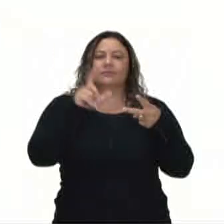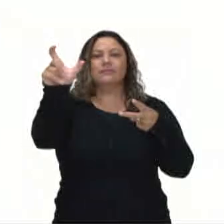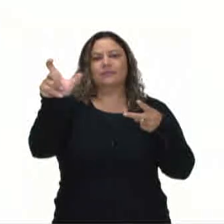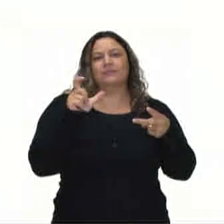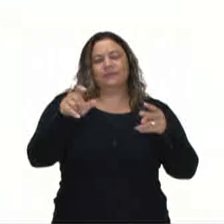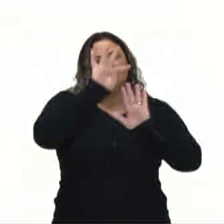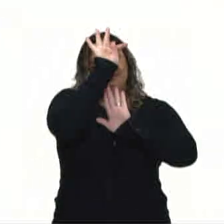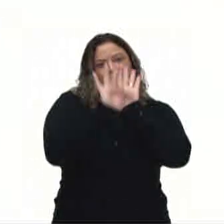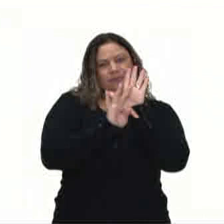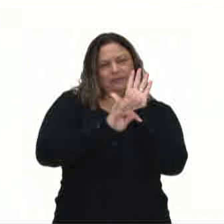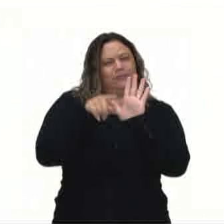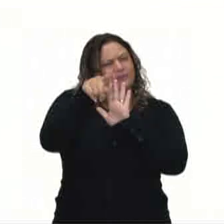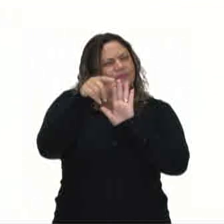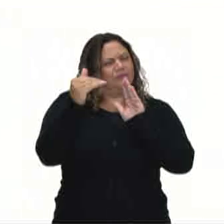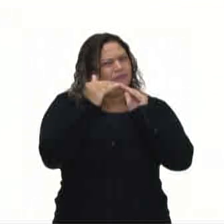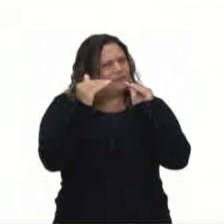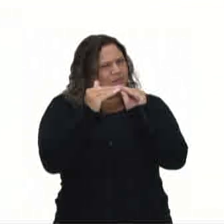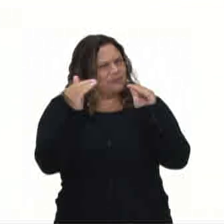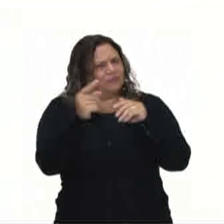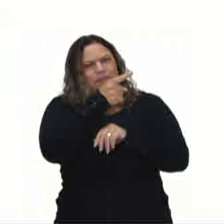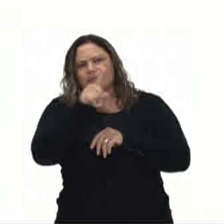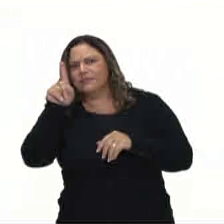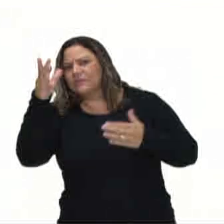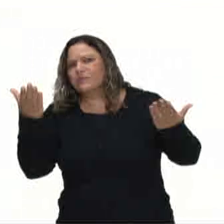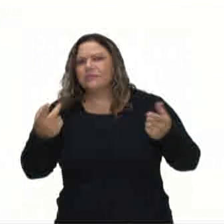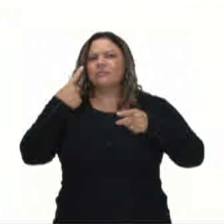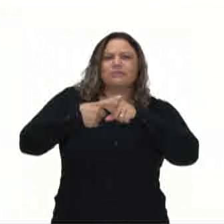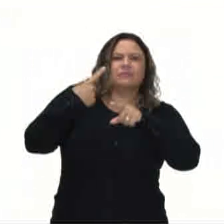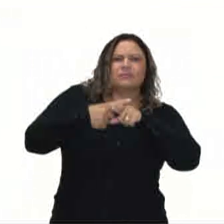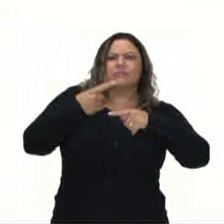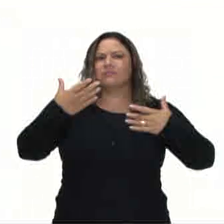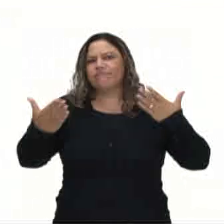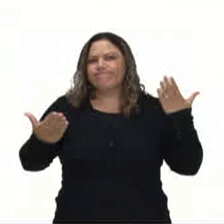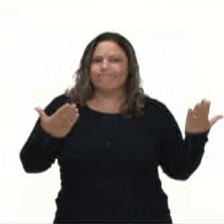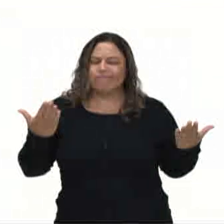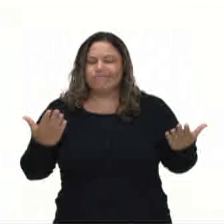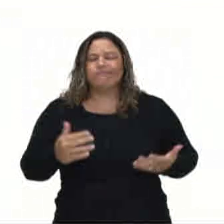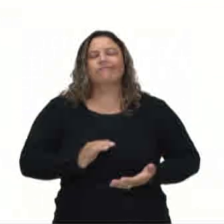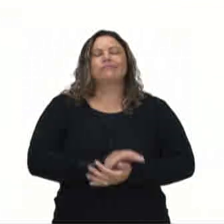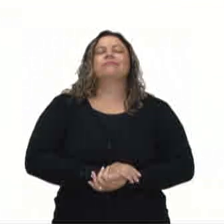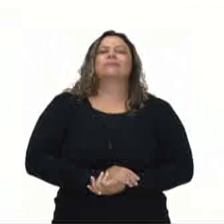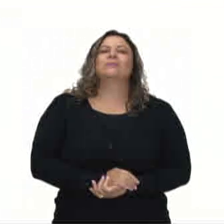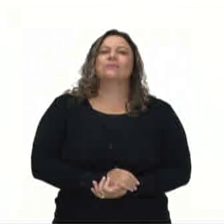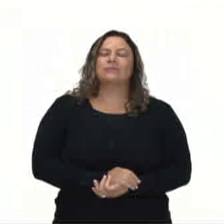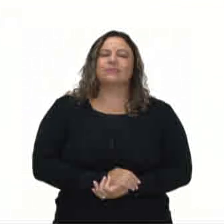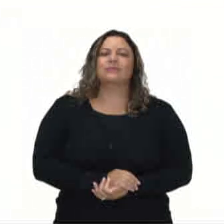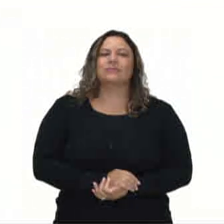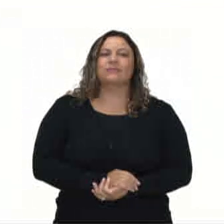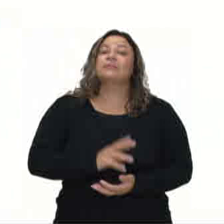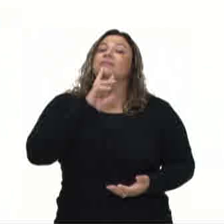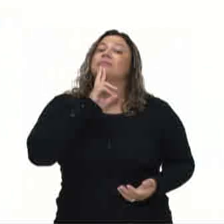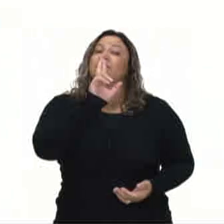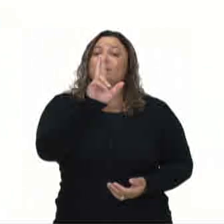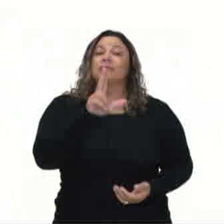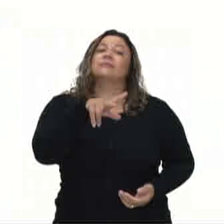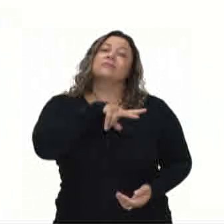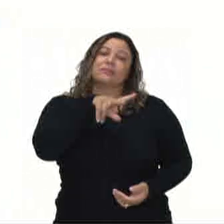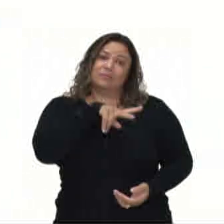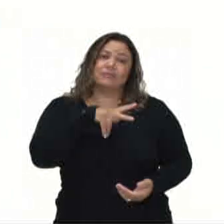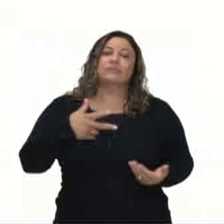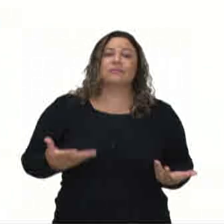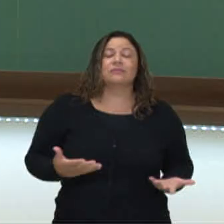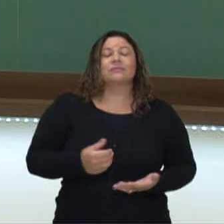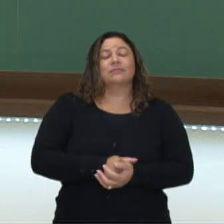e diga se você concorda com ele ou não e por quê. Esse será o comando da nossa atividade. A resposta é pessoal. Eu trouxe